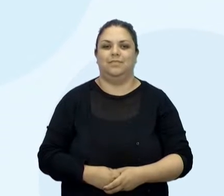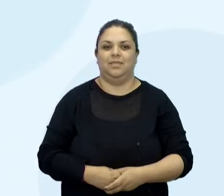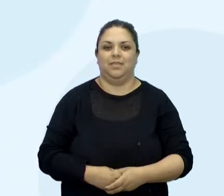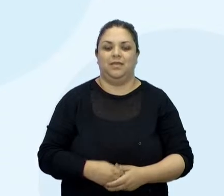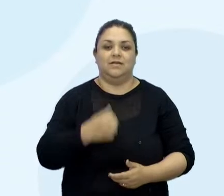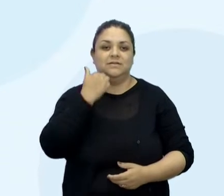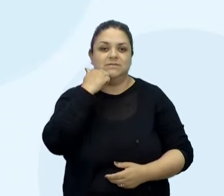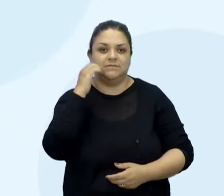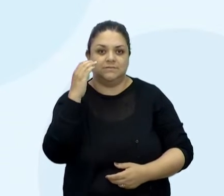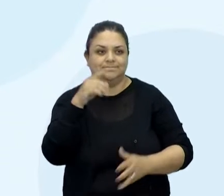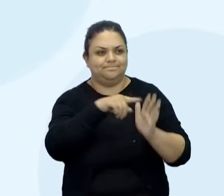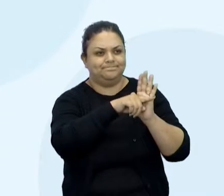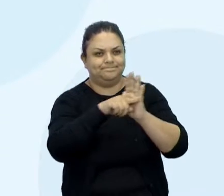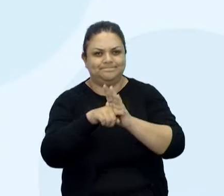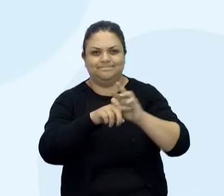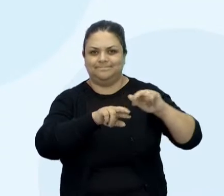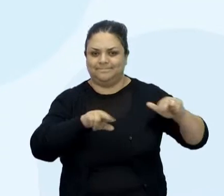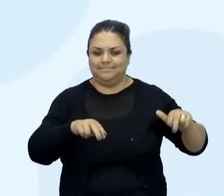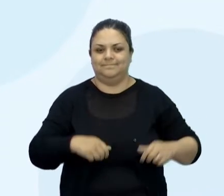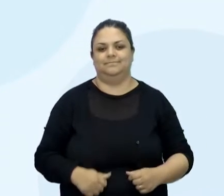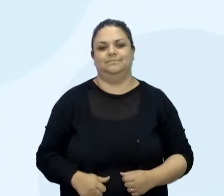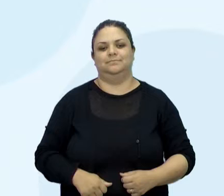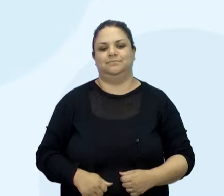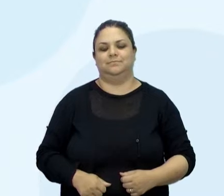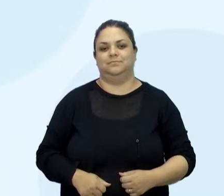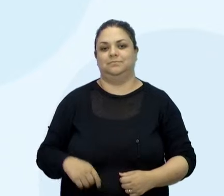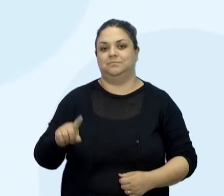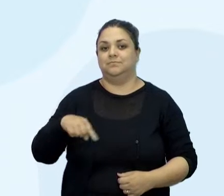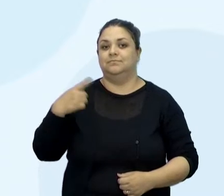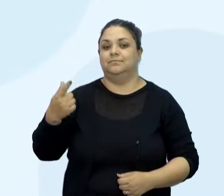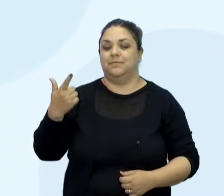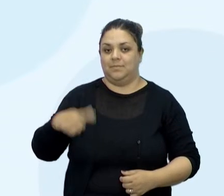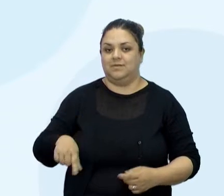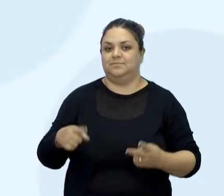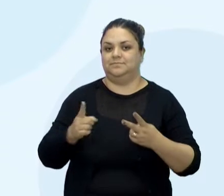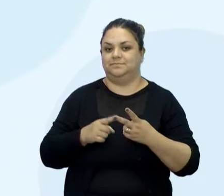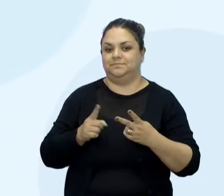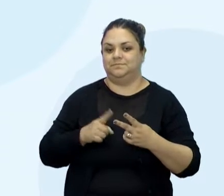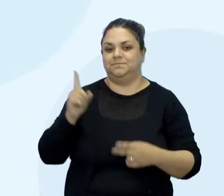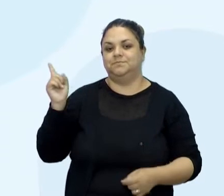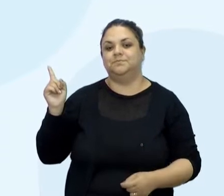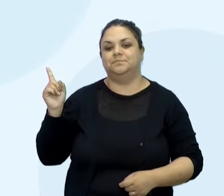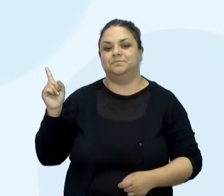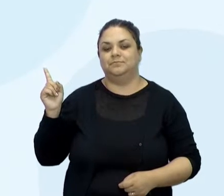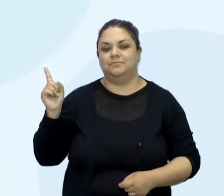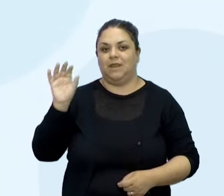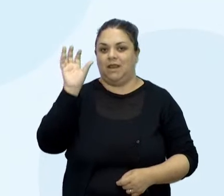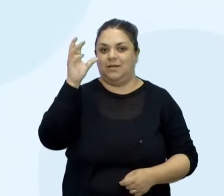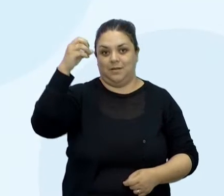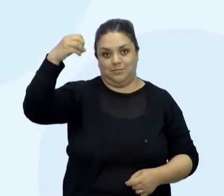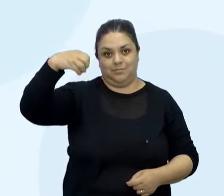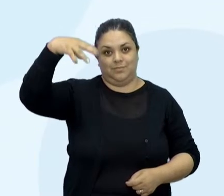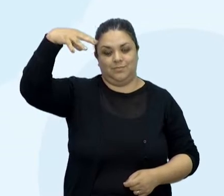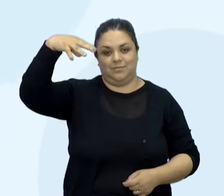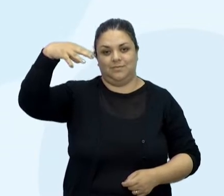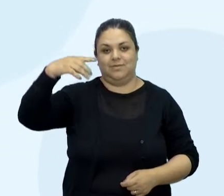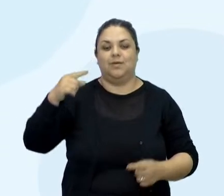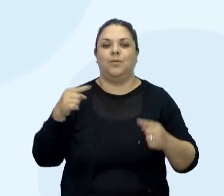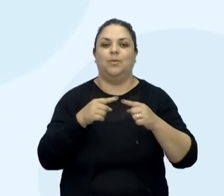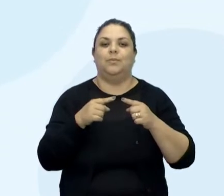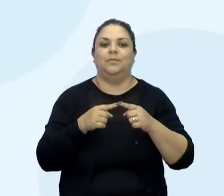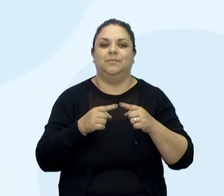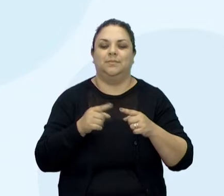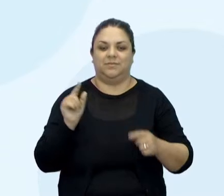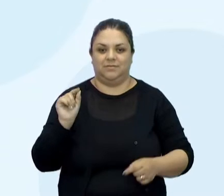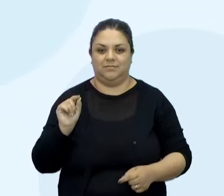investigação científica. Temos aí também uma lâmpada azul aparecendo na tela, que é o eixo